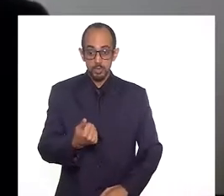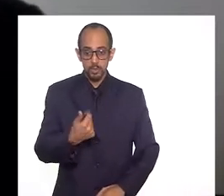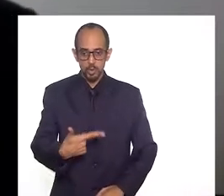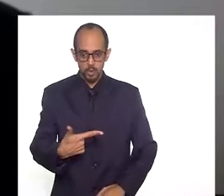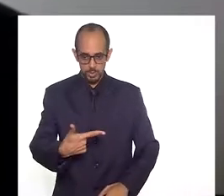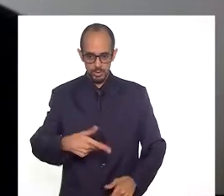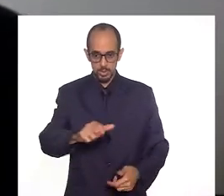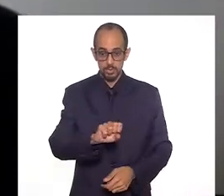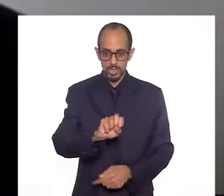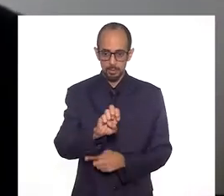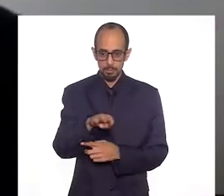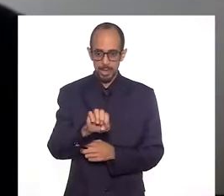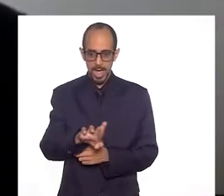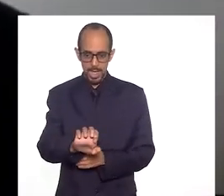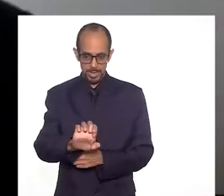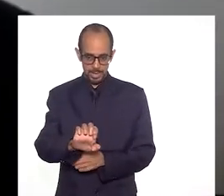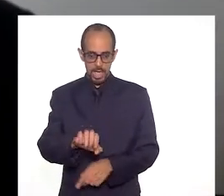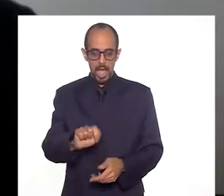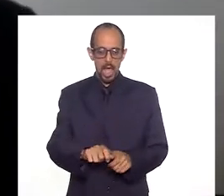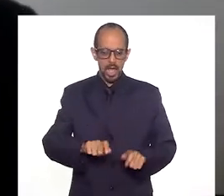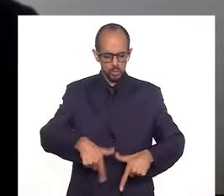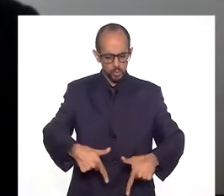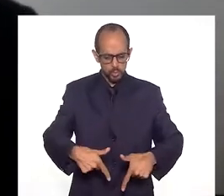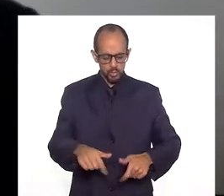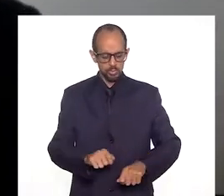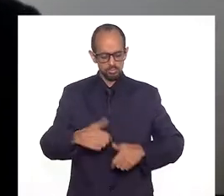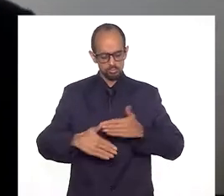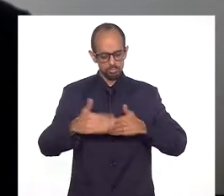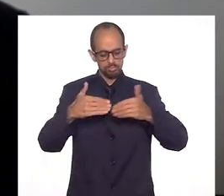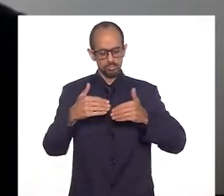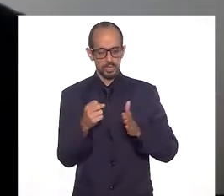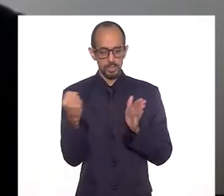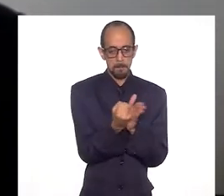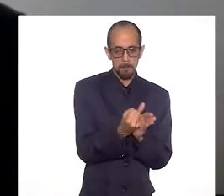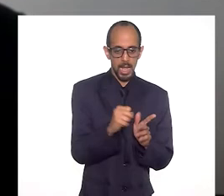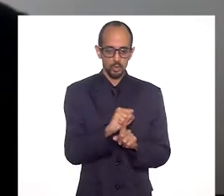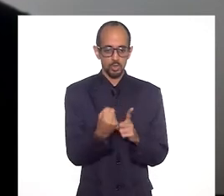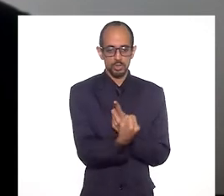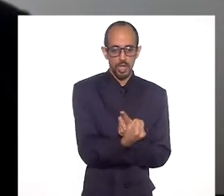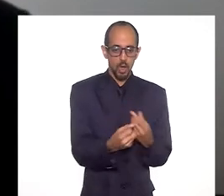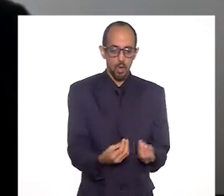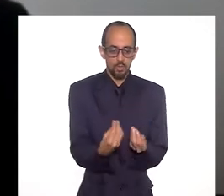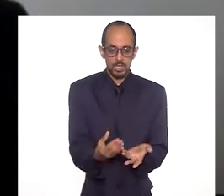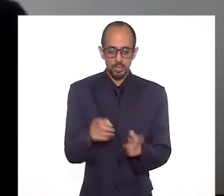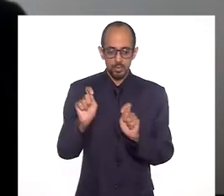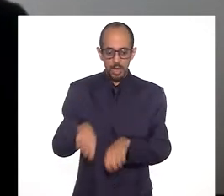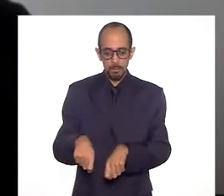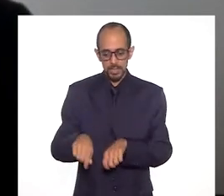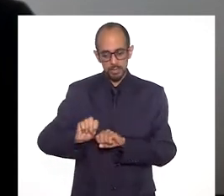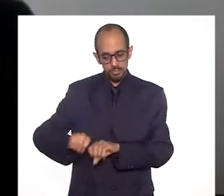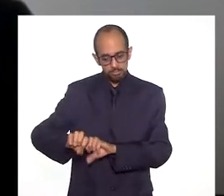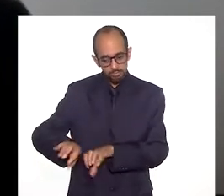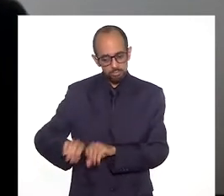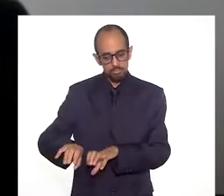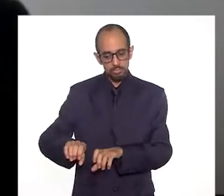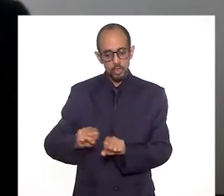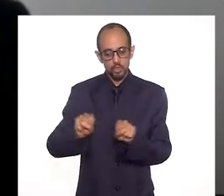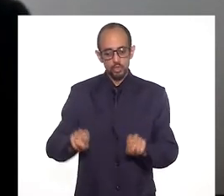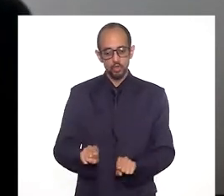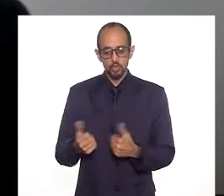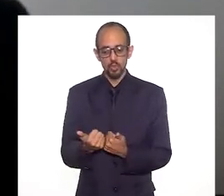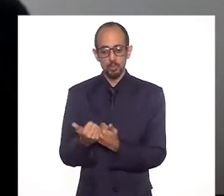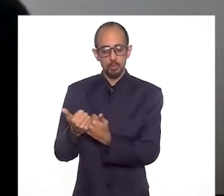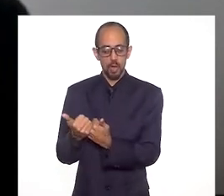Desde 2012, o Sebrae atua no desenvolvimento dos negócios de impacto social, oferecendo capacitação e suporte a esse